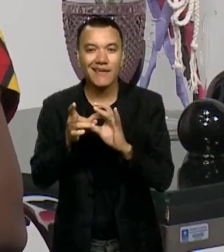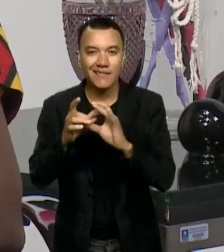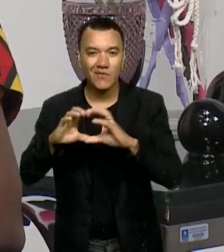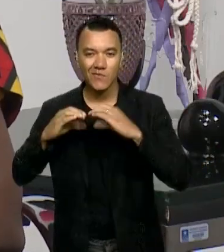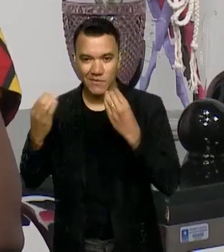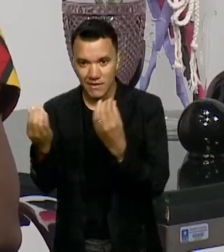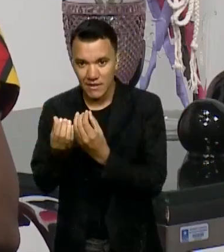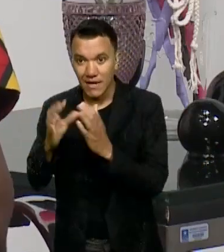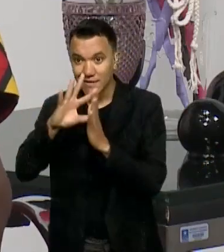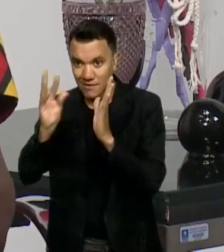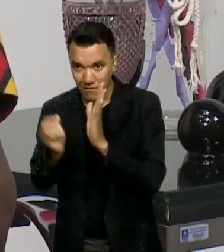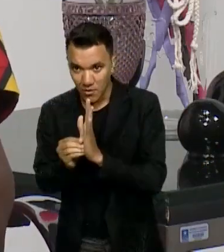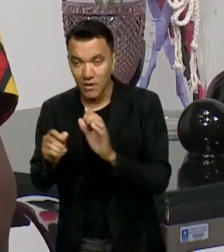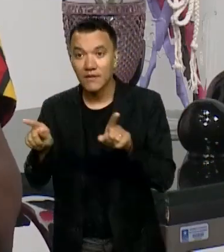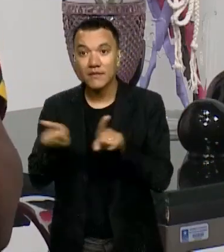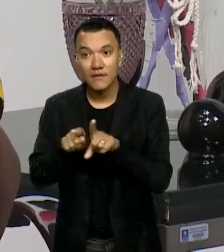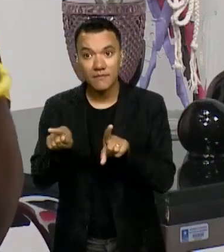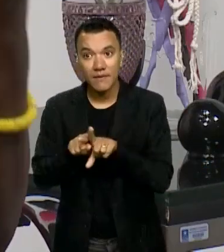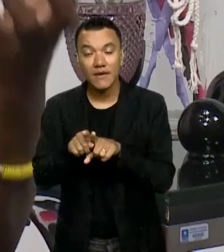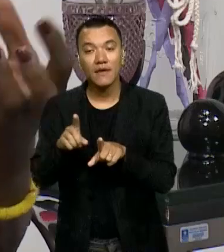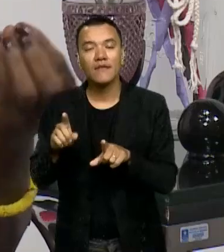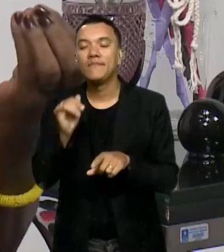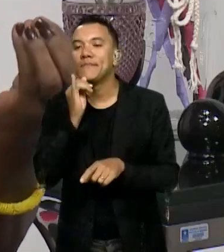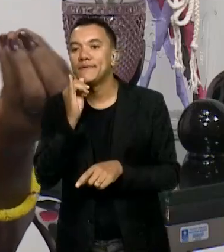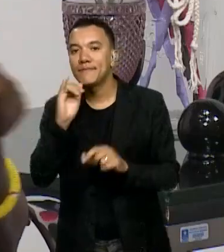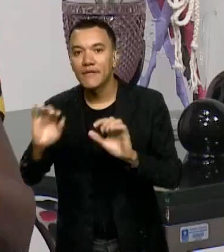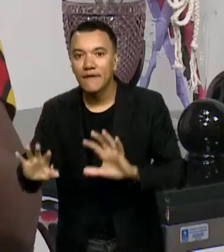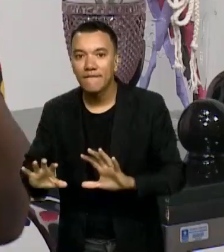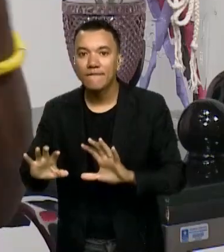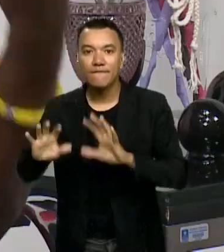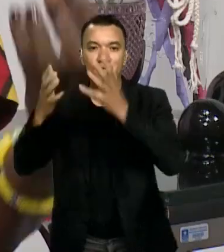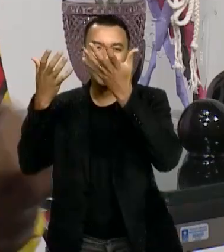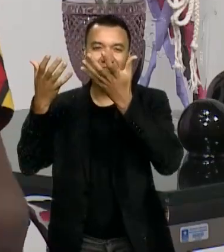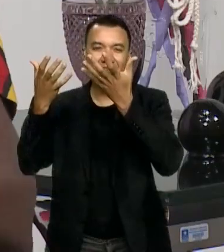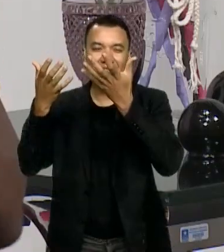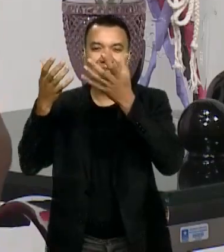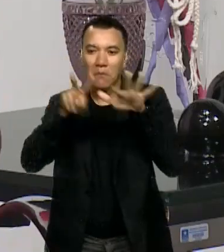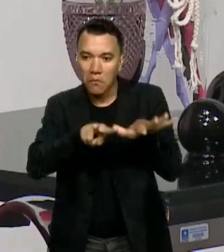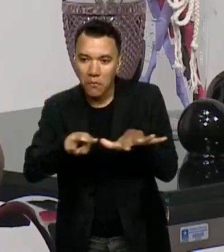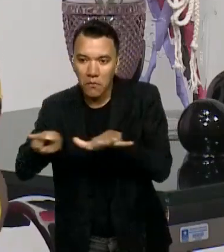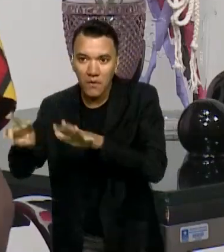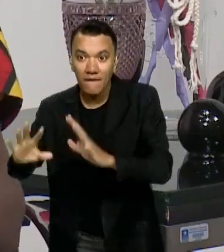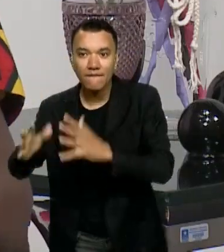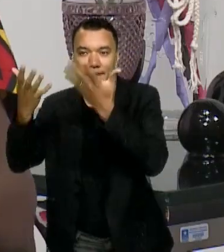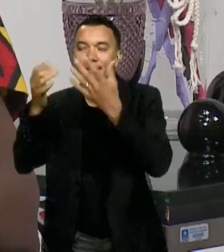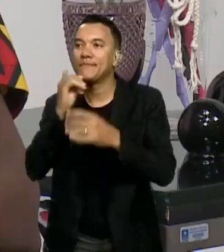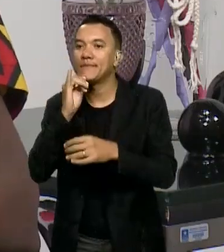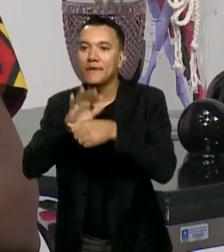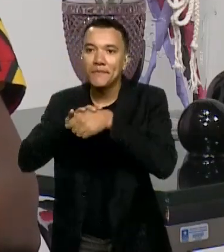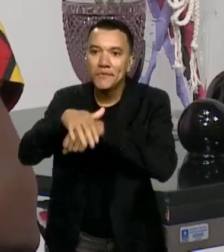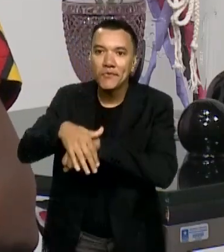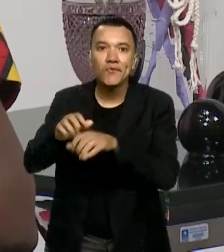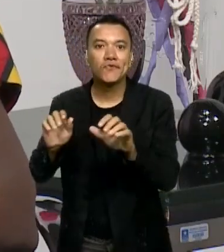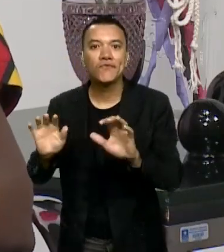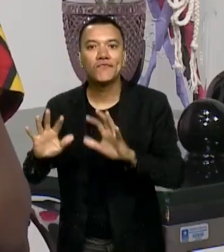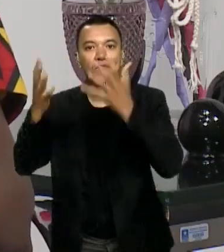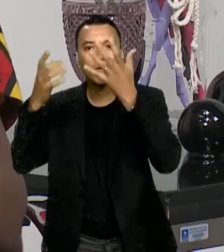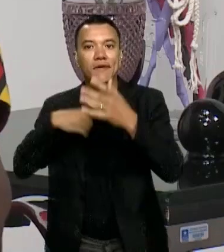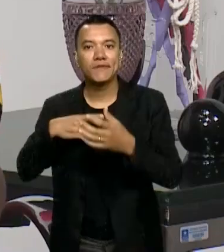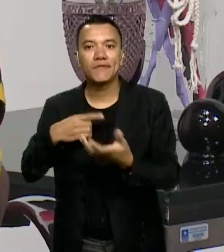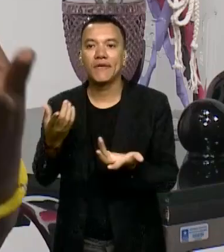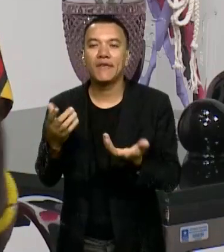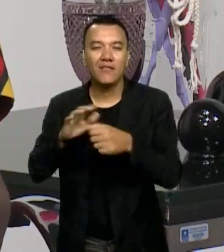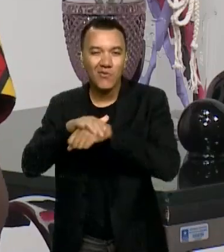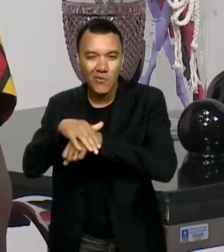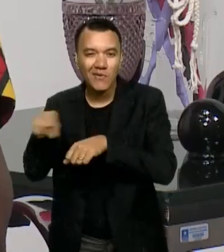quilombolas, porque também tem muito as festas de festejo. Os festejos, onde tem noite de festa, ter noite das comidas,